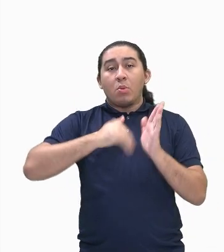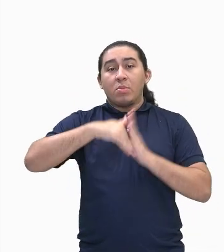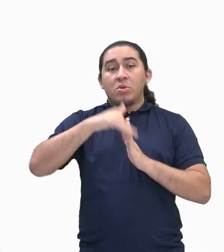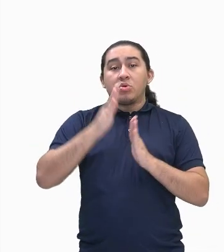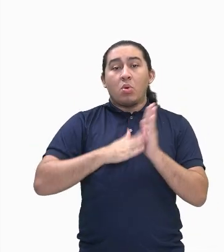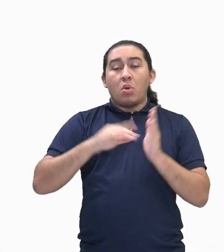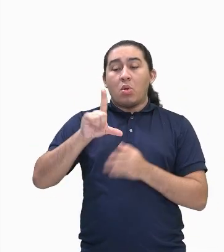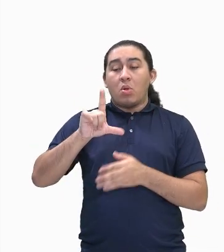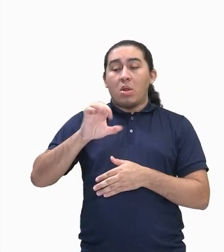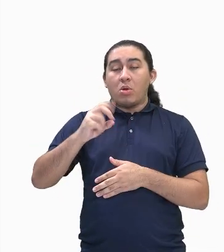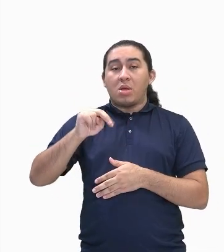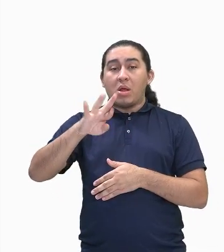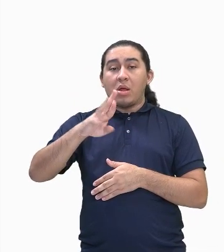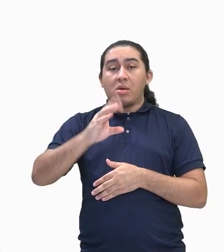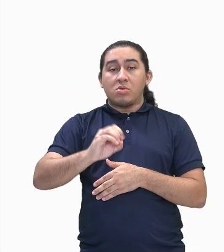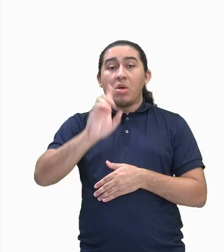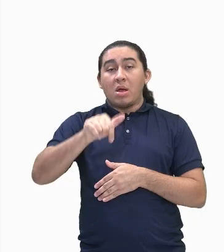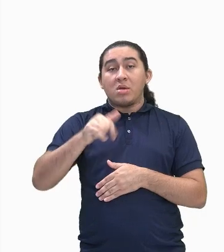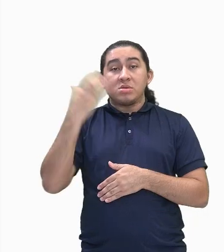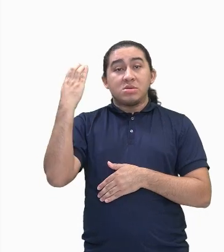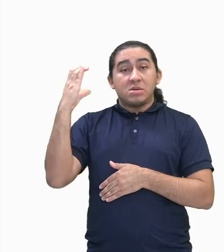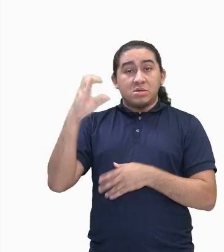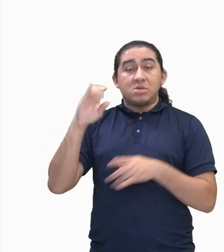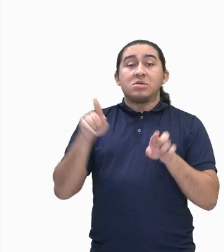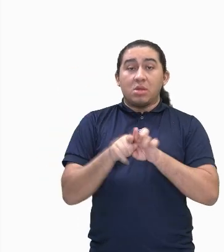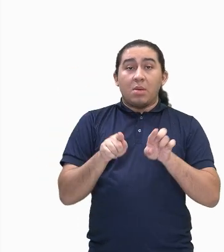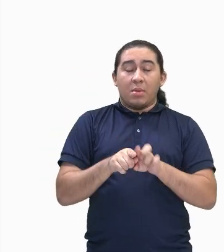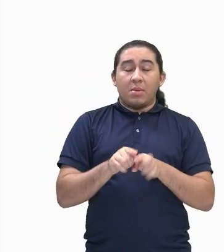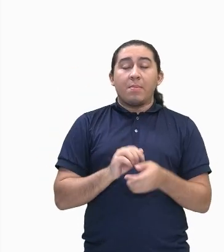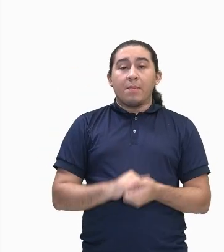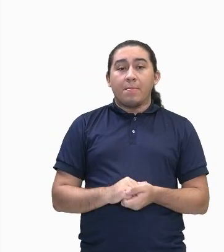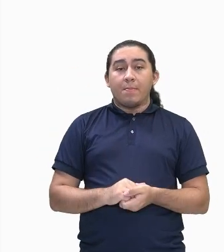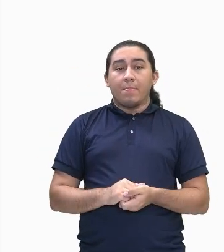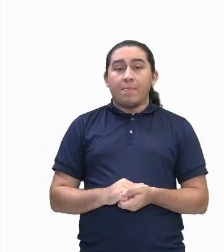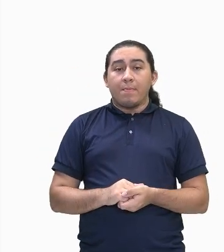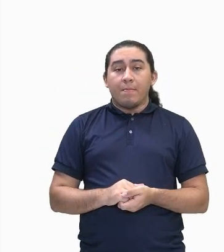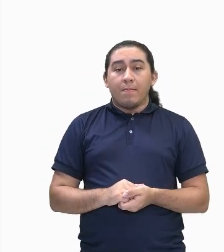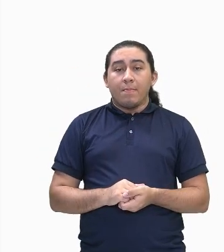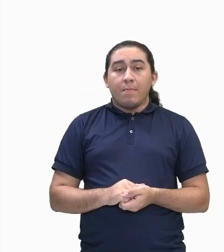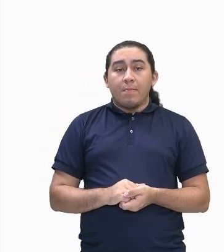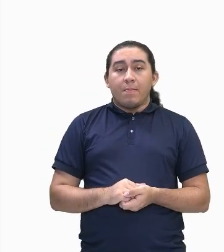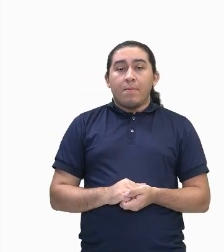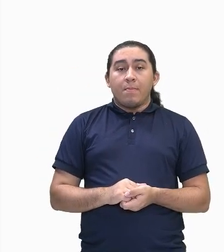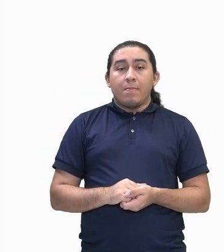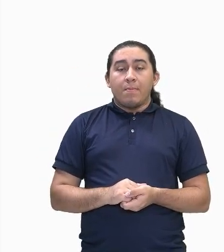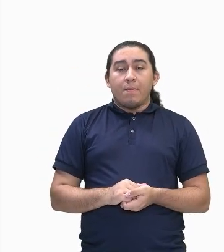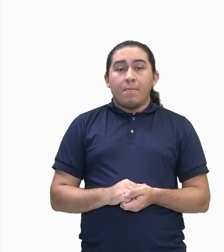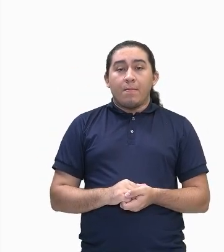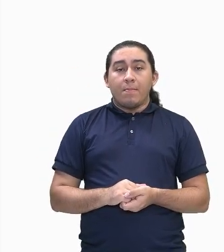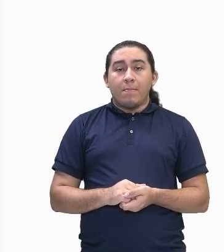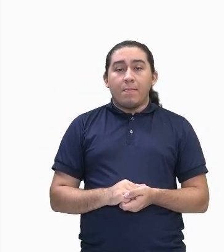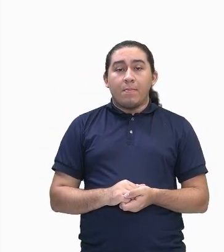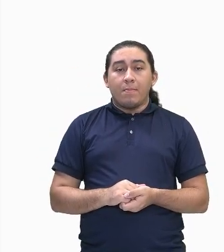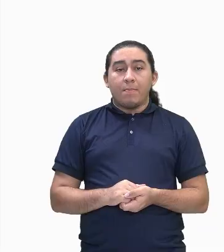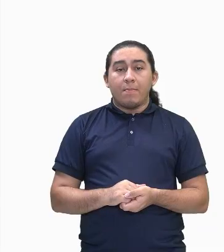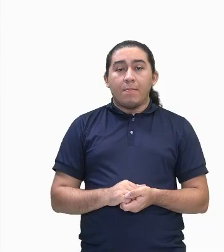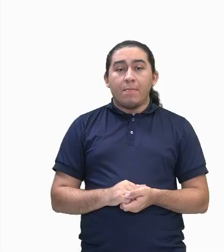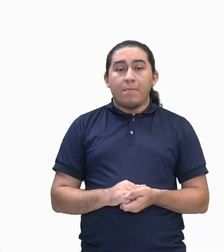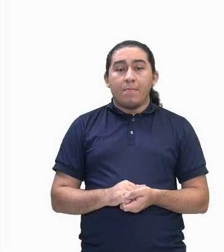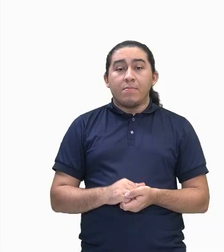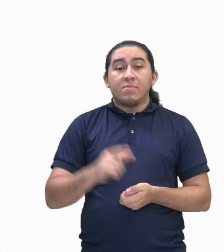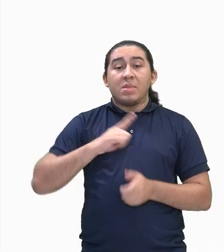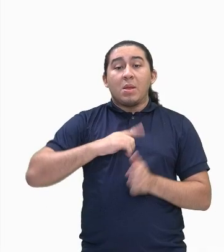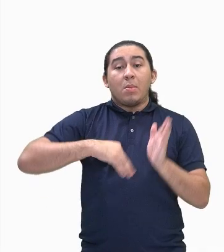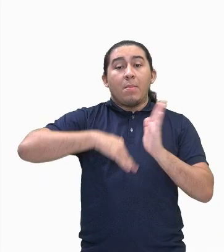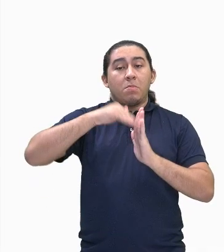pintor, ele era um cientista, então ele era muito curioso. Então, a gente tem uma obra aí desse período, vou mostrar